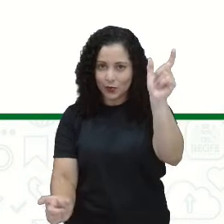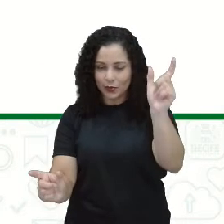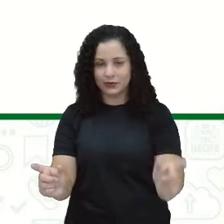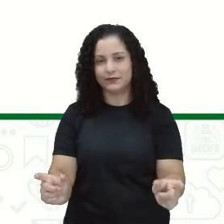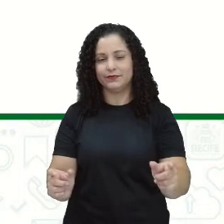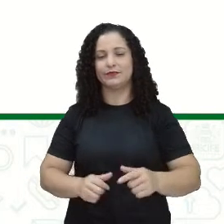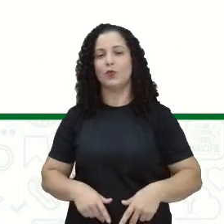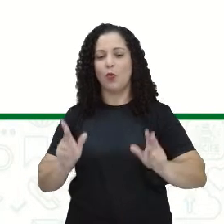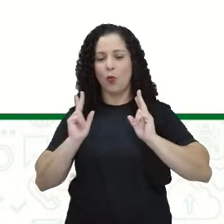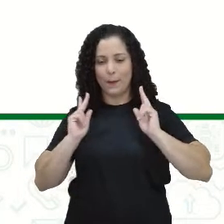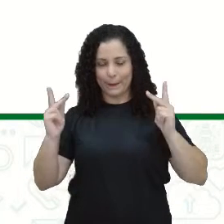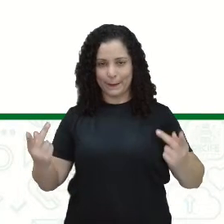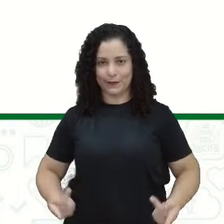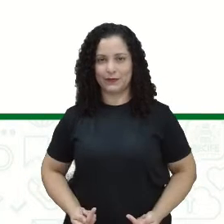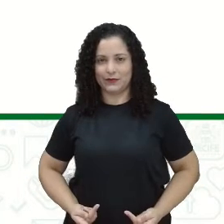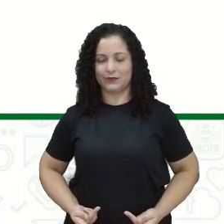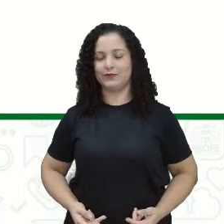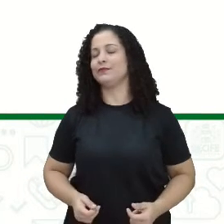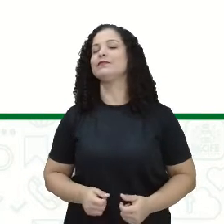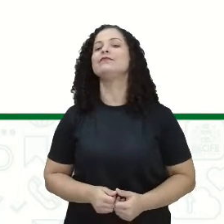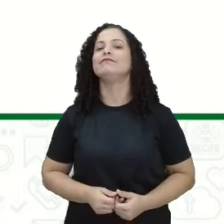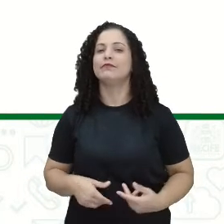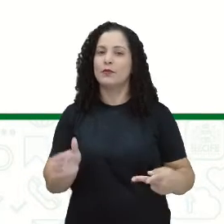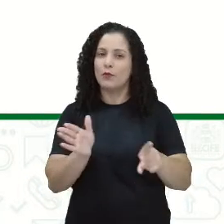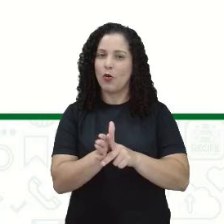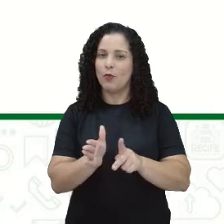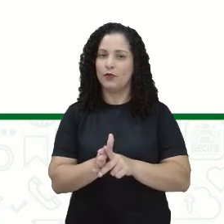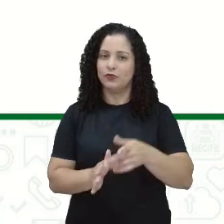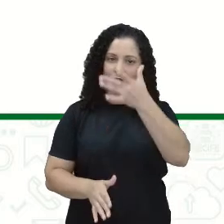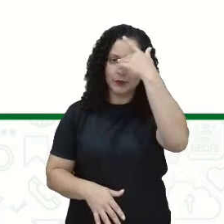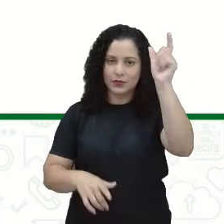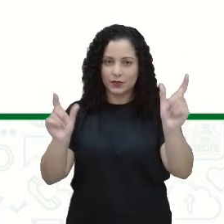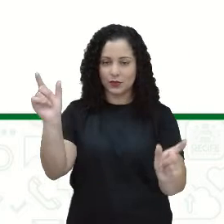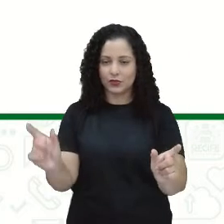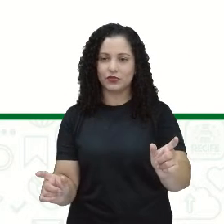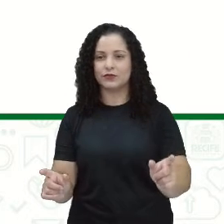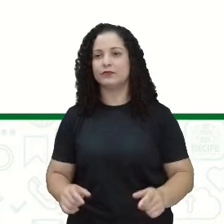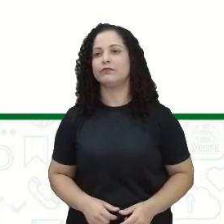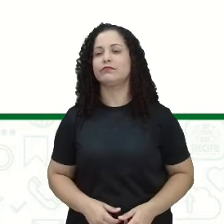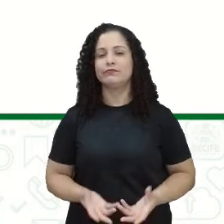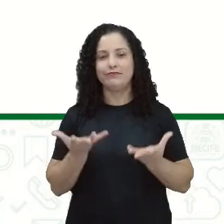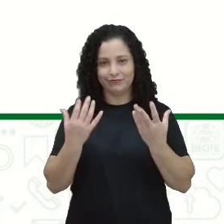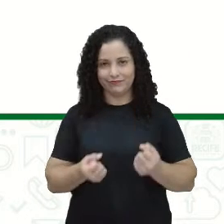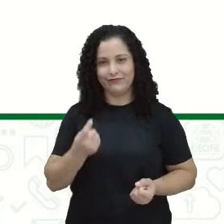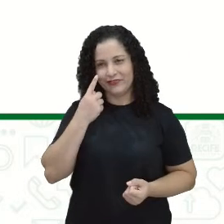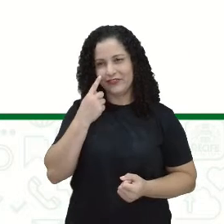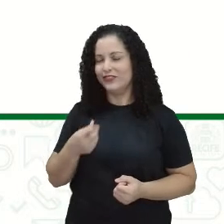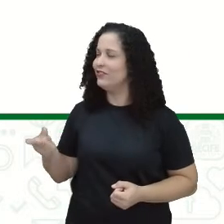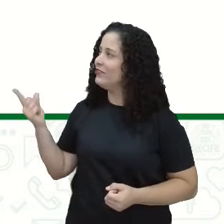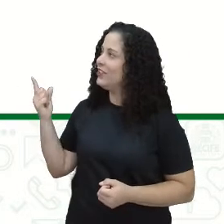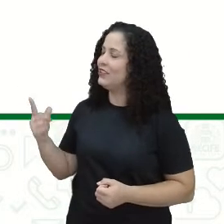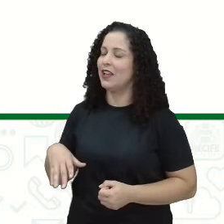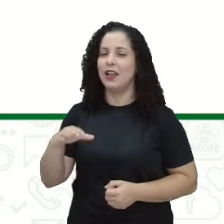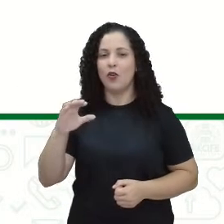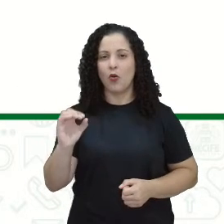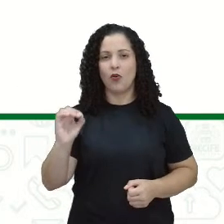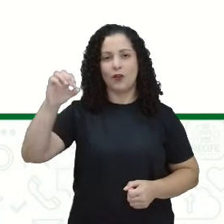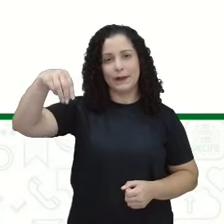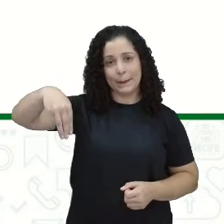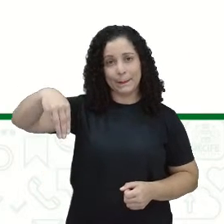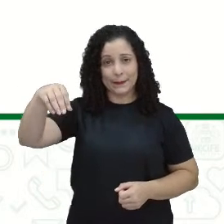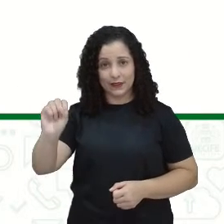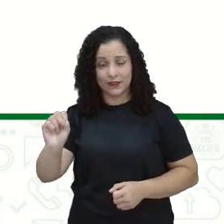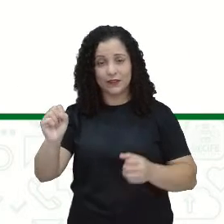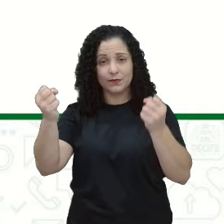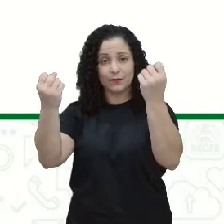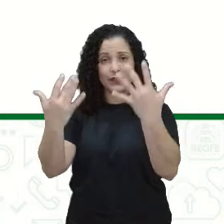Vamos pensar no nosso desenvolvimento da nossa espécie, ser humano. Então vamos lá, vamos ver o que a Organização Mundial da Saúde fala da